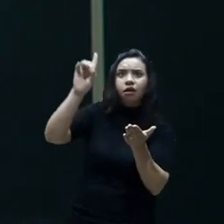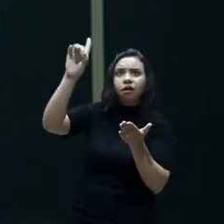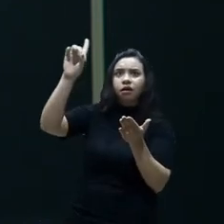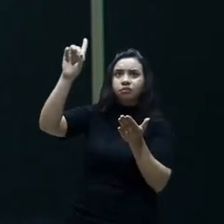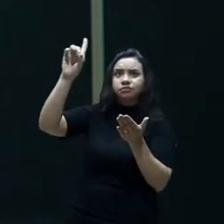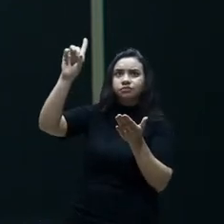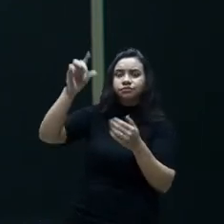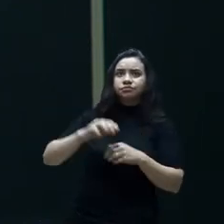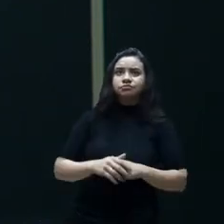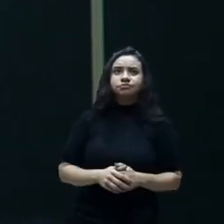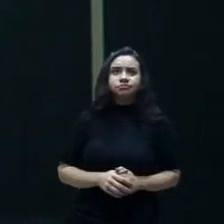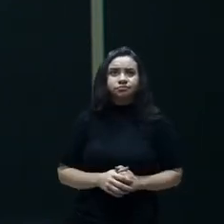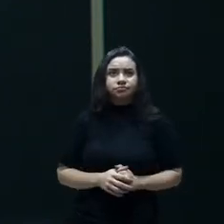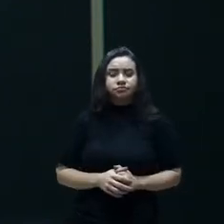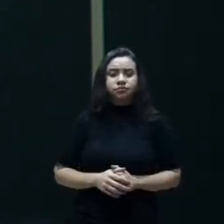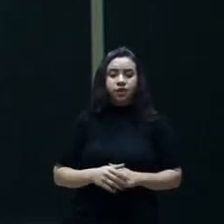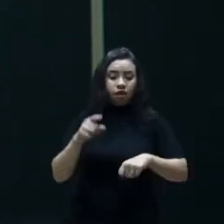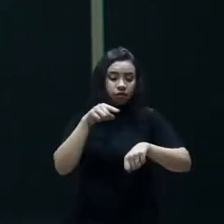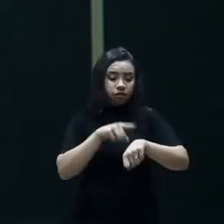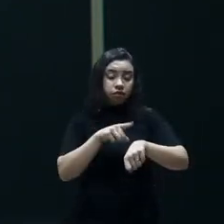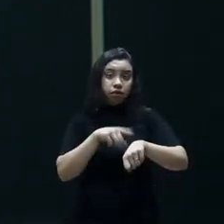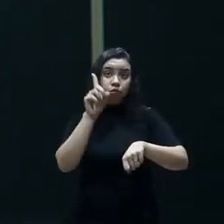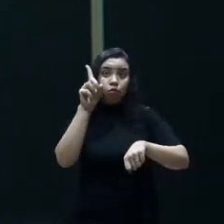14 minutos e alguns segundos.